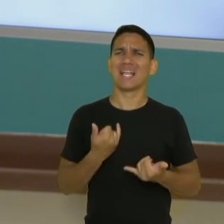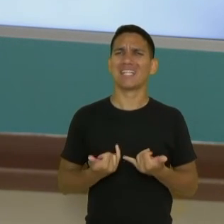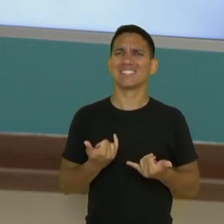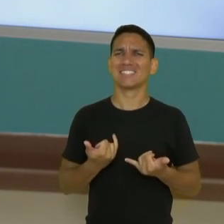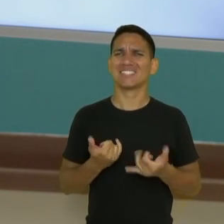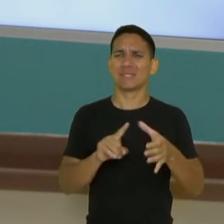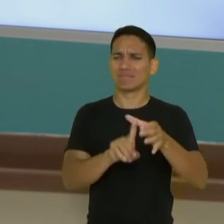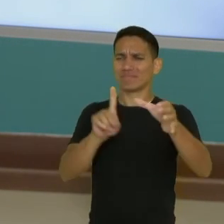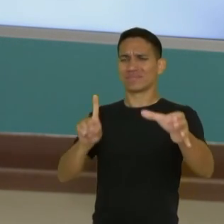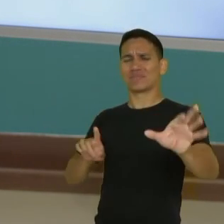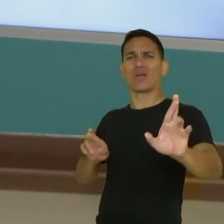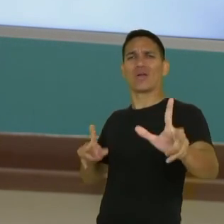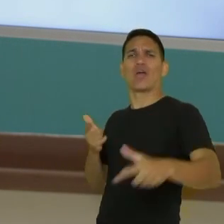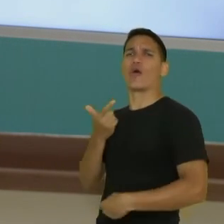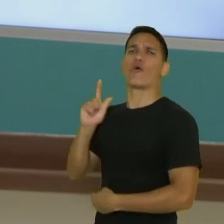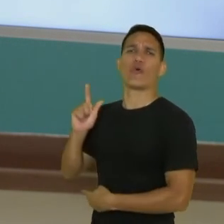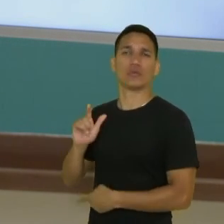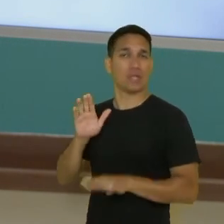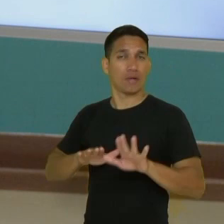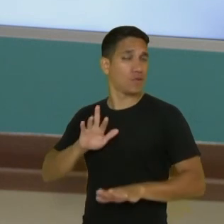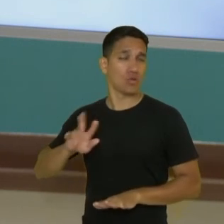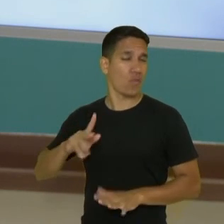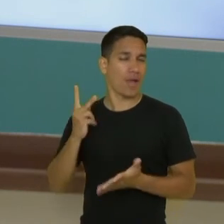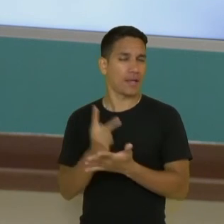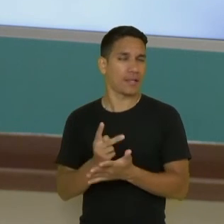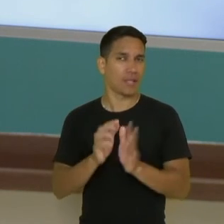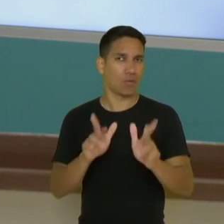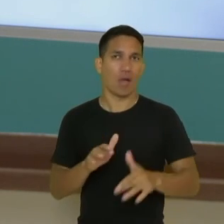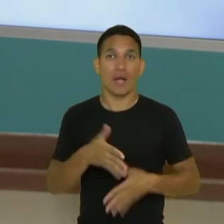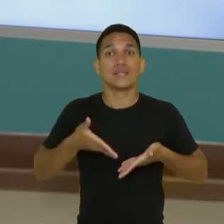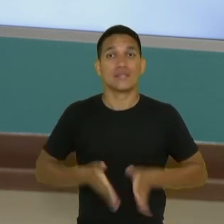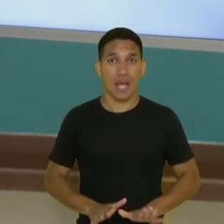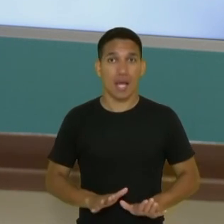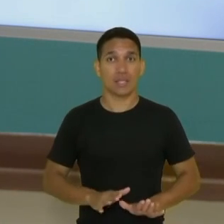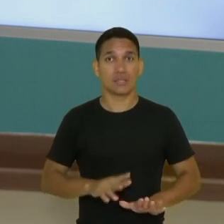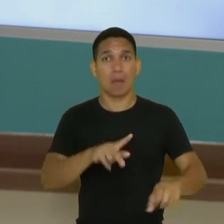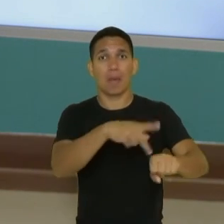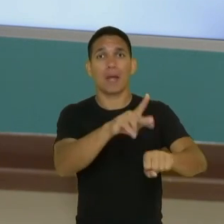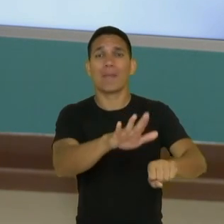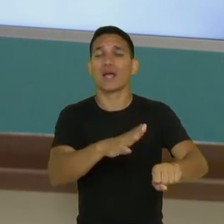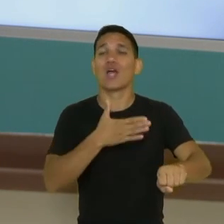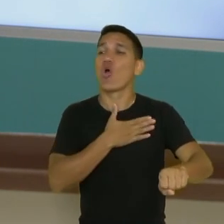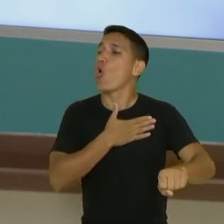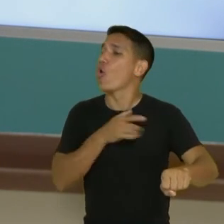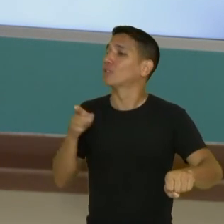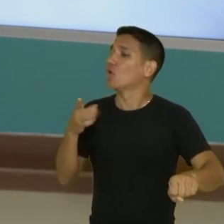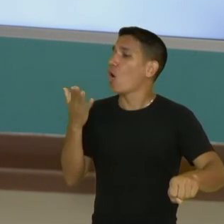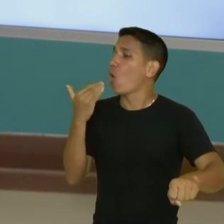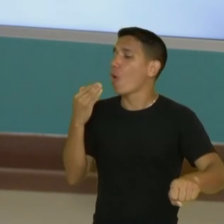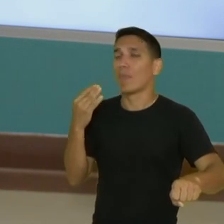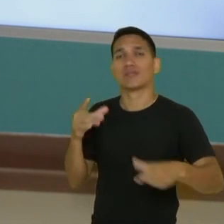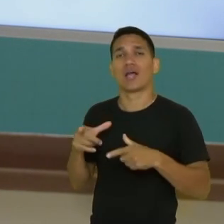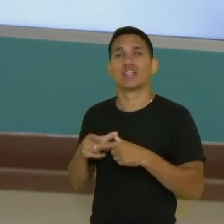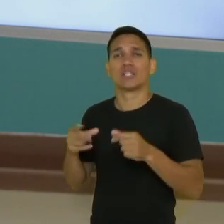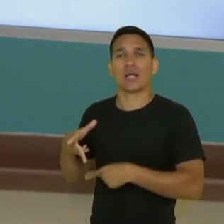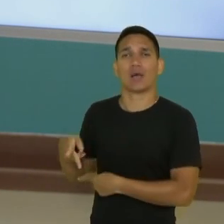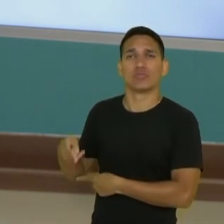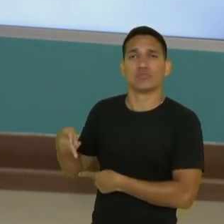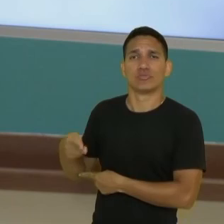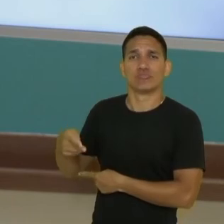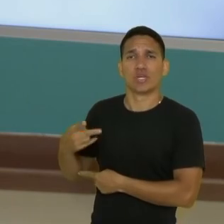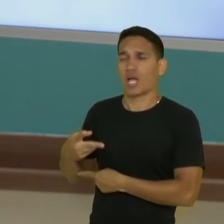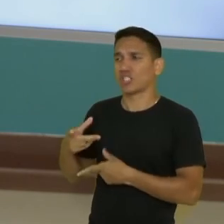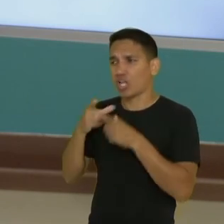localidades. Né? A pessoa nasce no país, mas gostando de comida japonesa, gostando do futebol